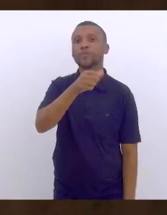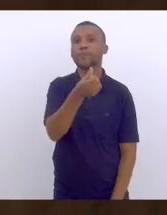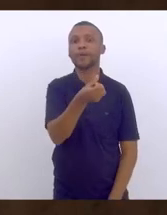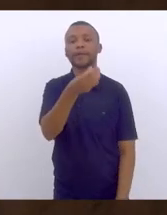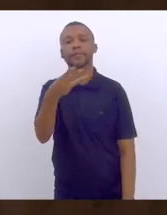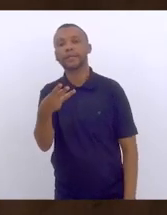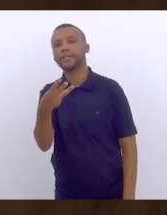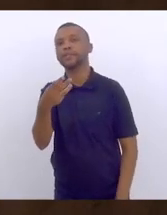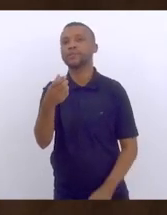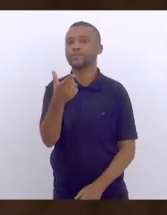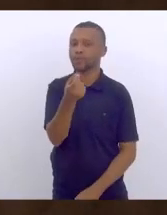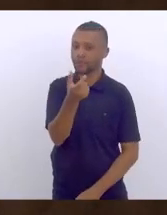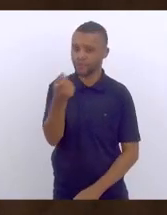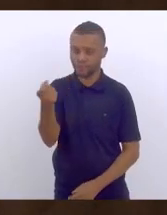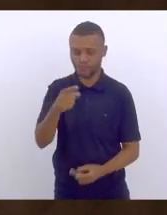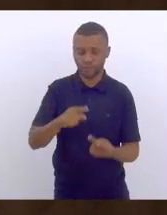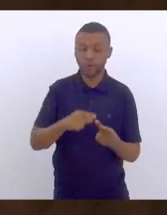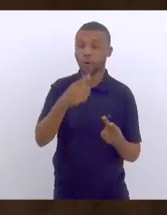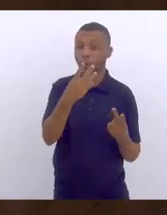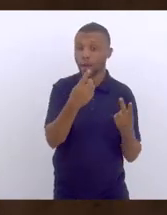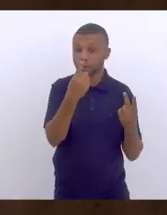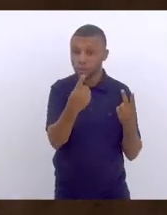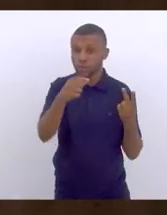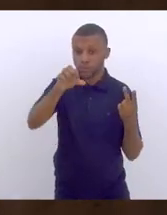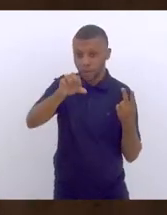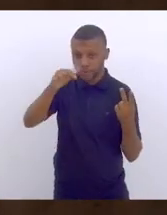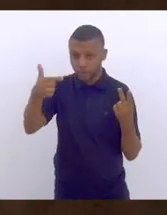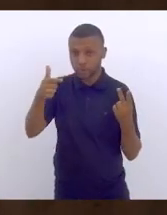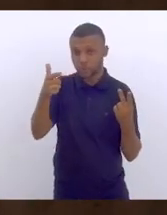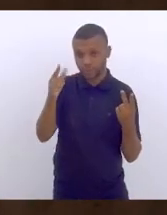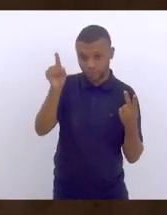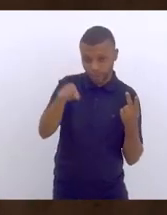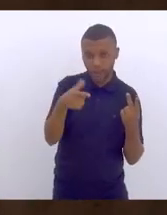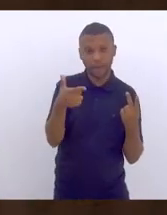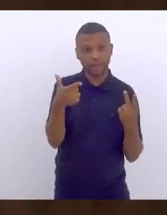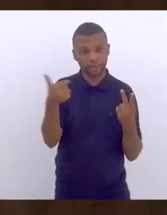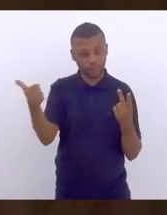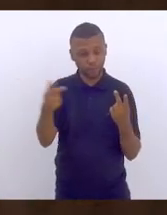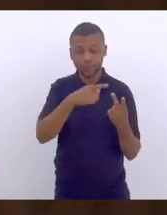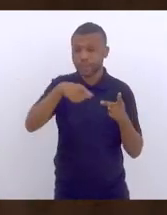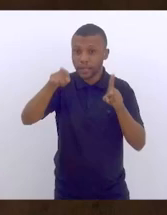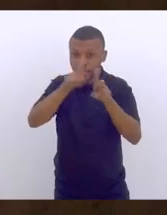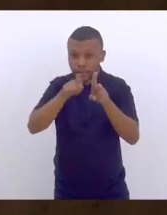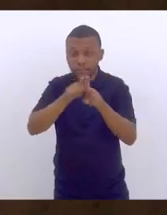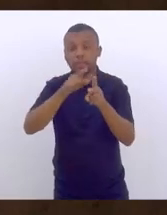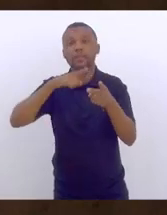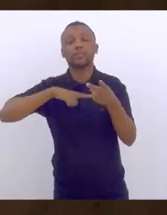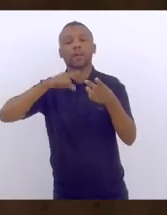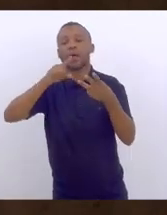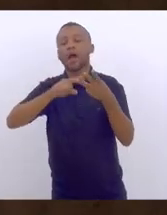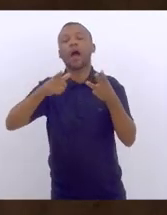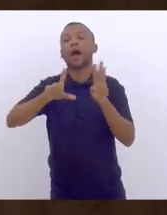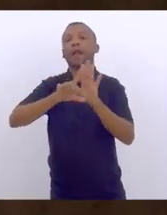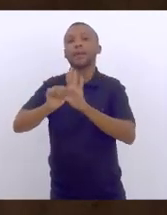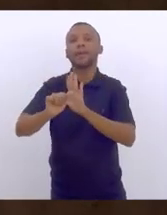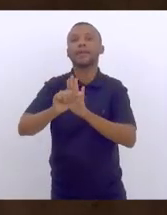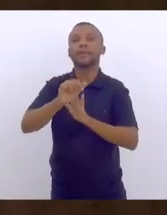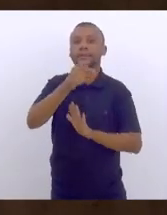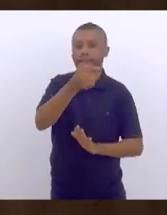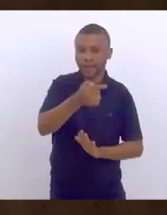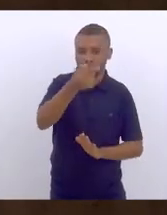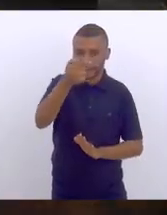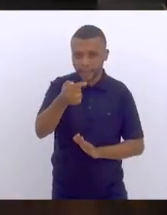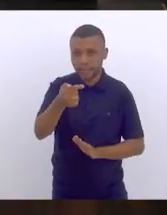2020, 4192 de 21, além de estar em vigor a Lei 7704 de 17. A